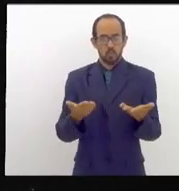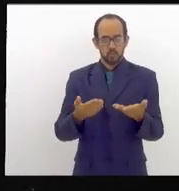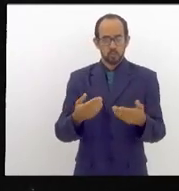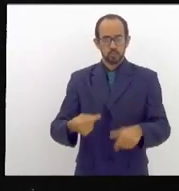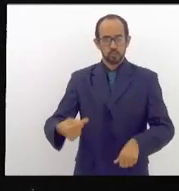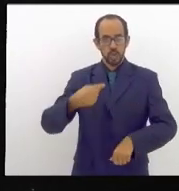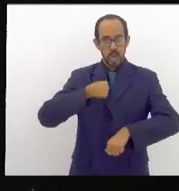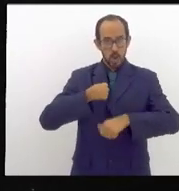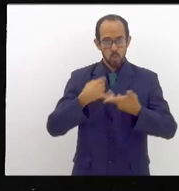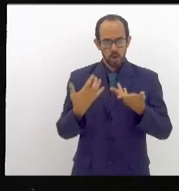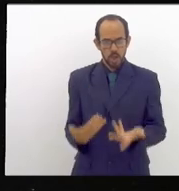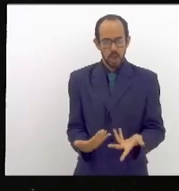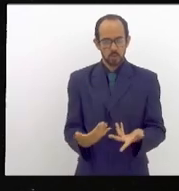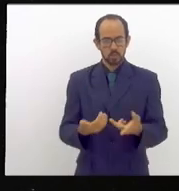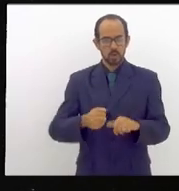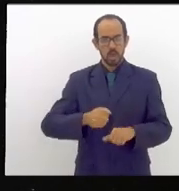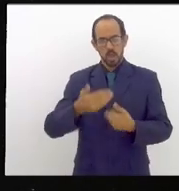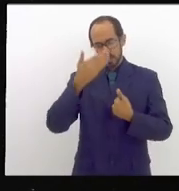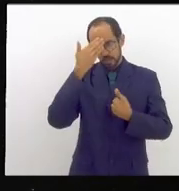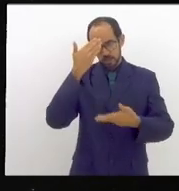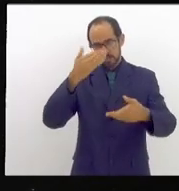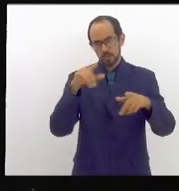agradecer também